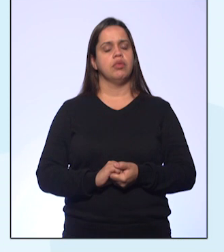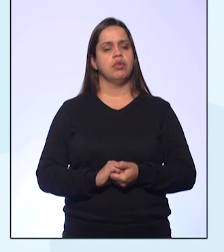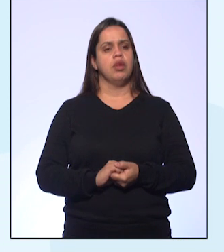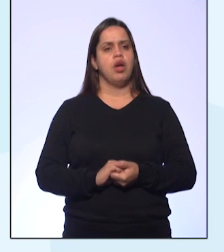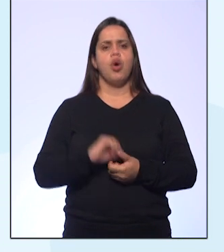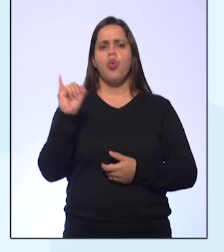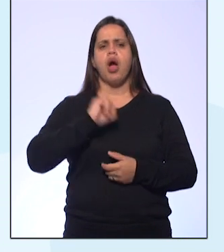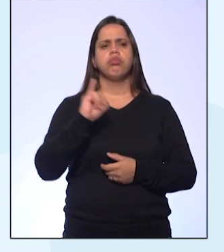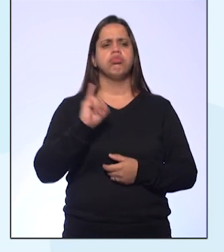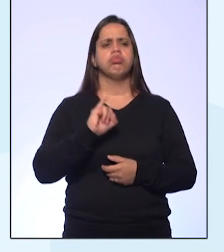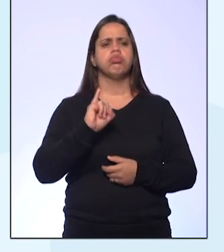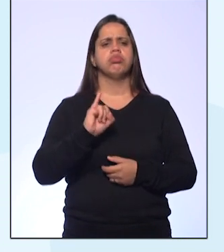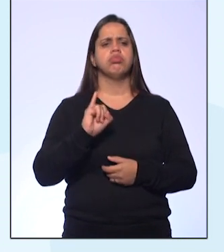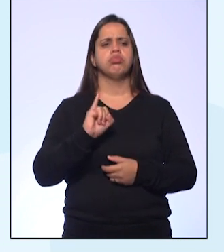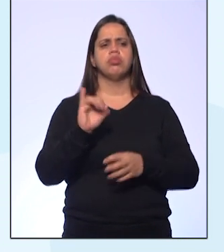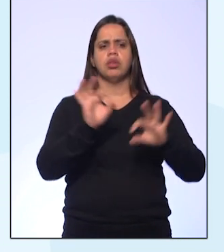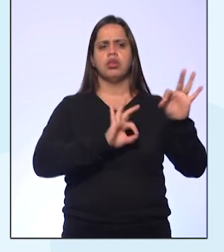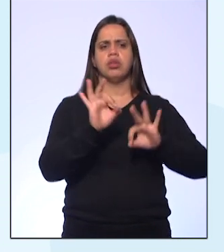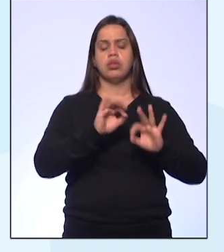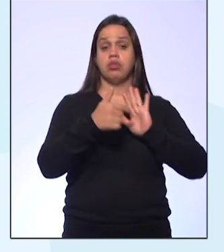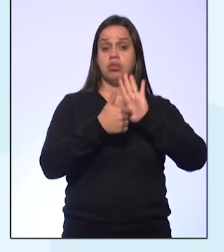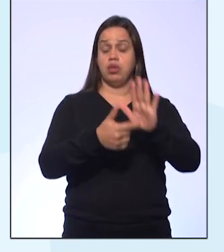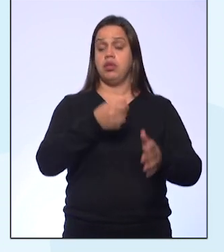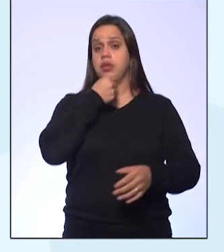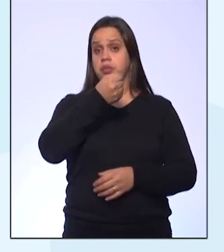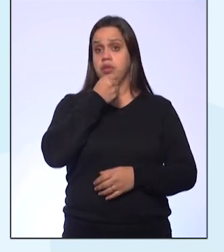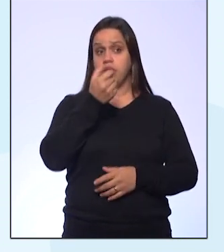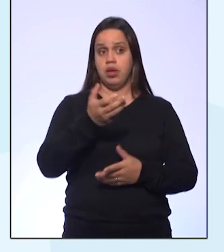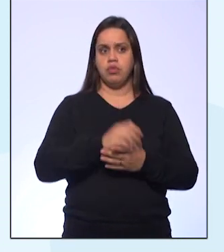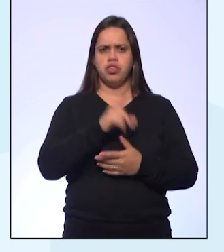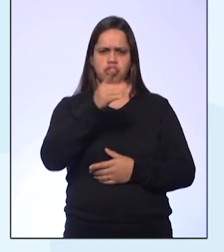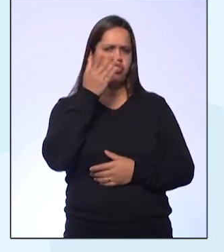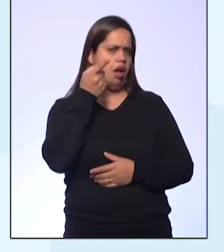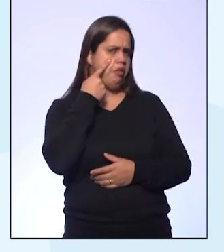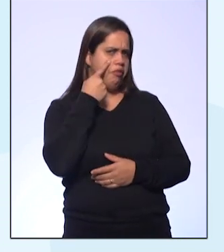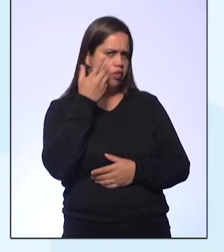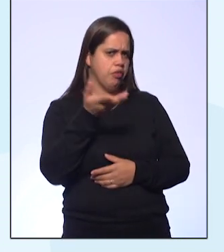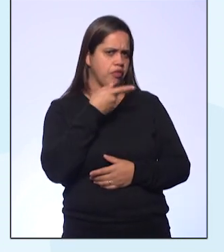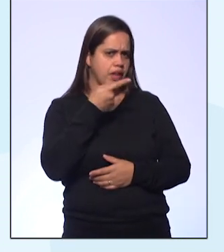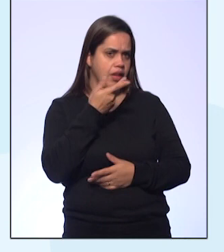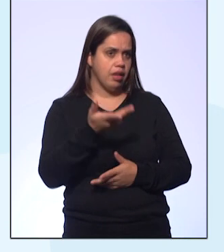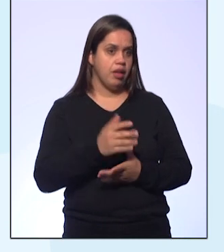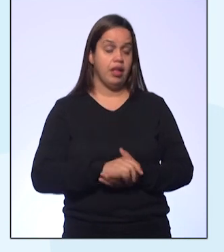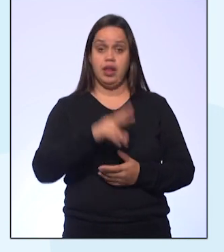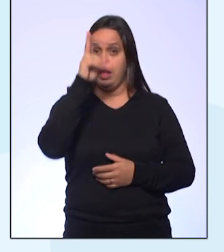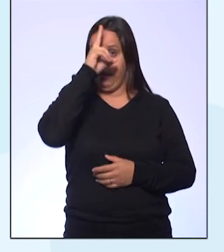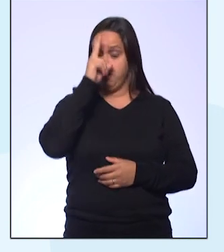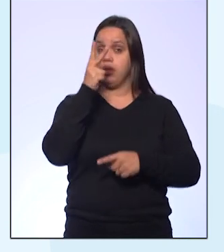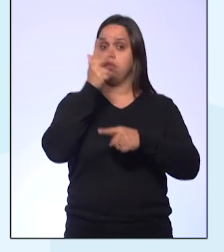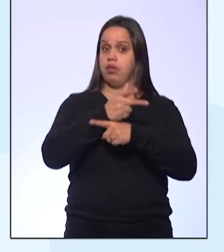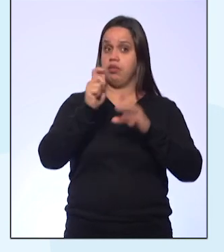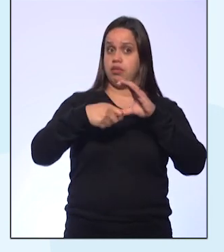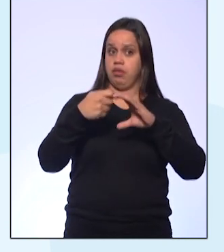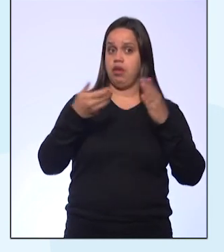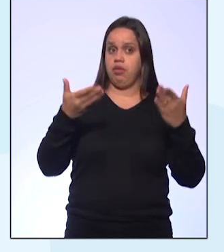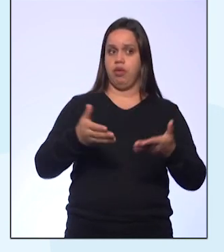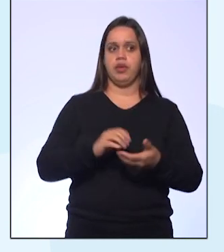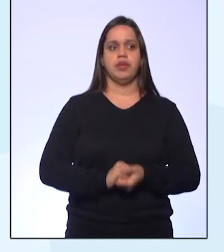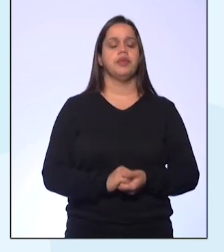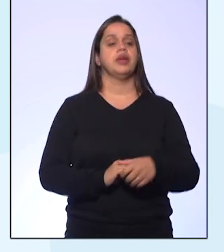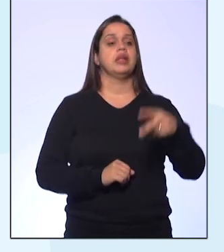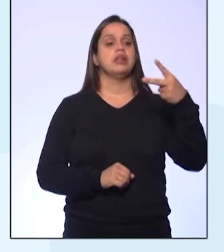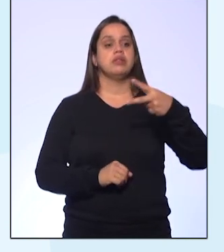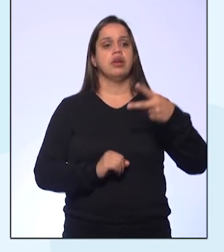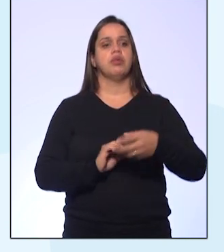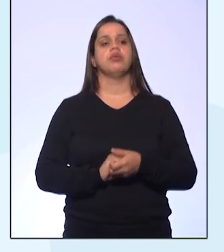é citada na reportagem? Você já tinha ouvido falar dela? Lembrando que a gente vai exibir a reportagem agora. Segunda